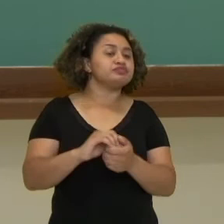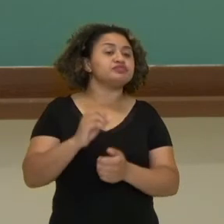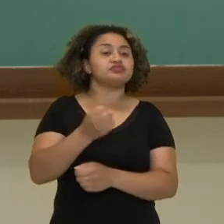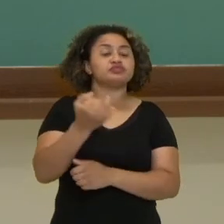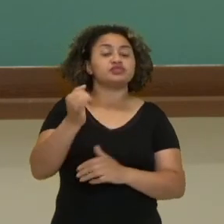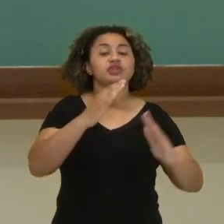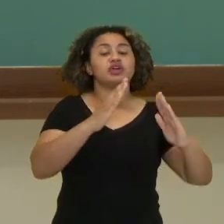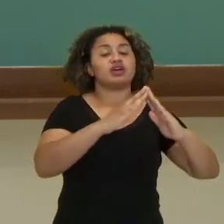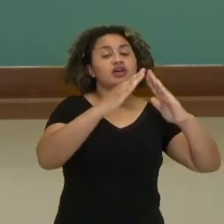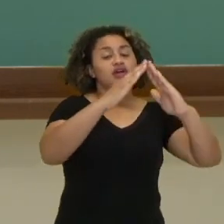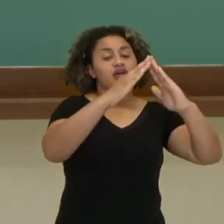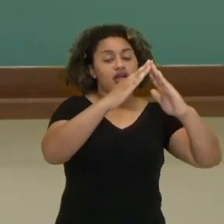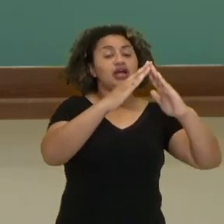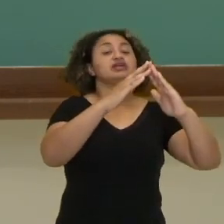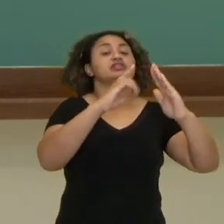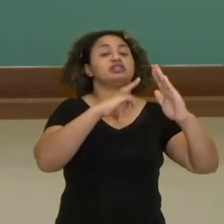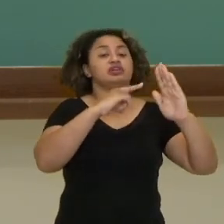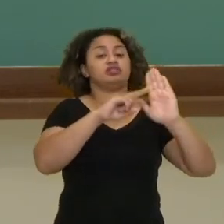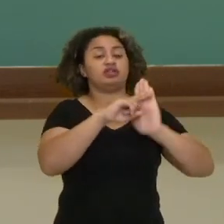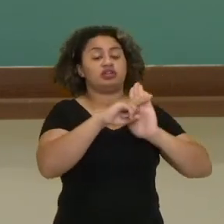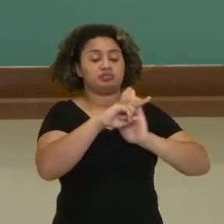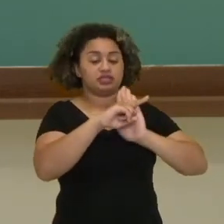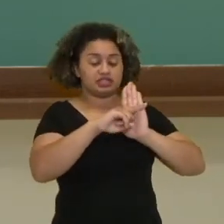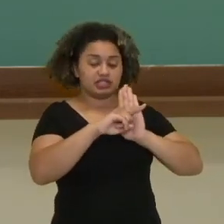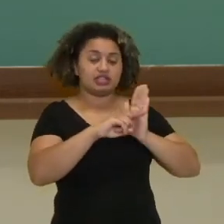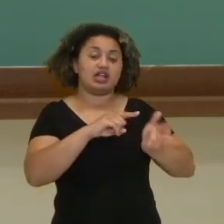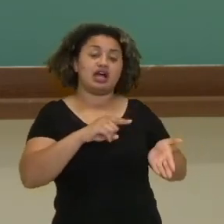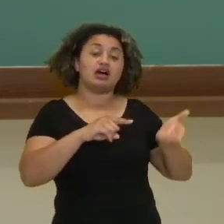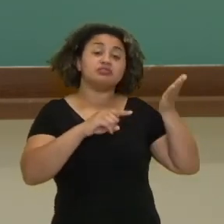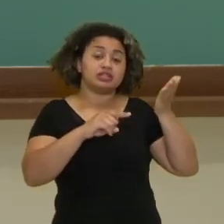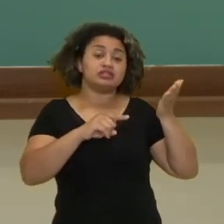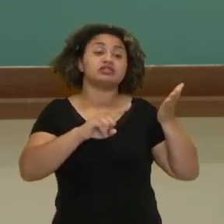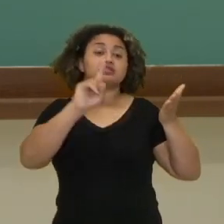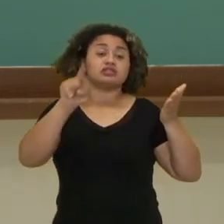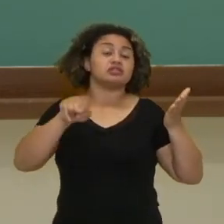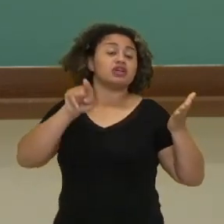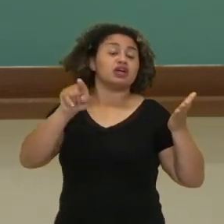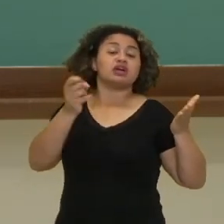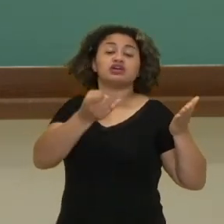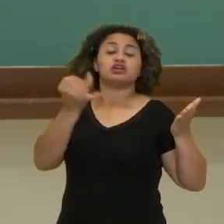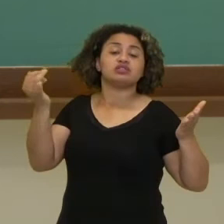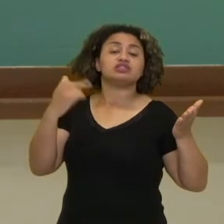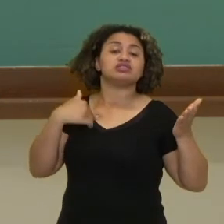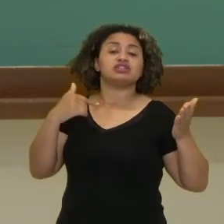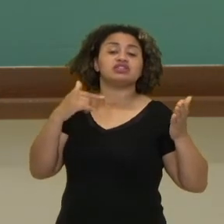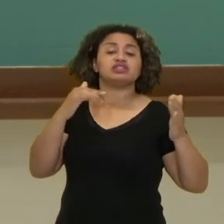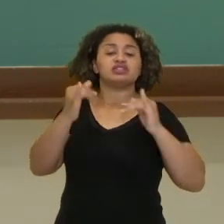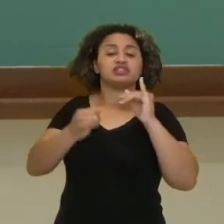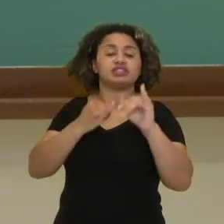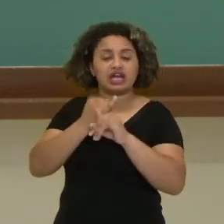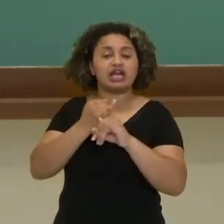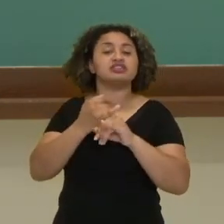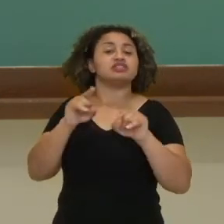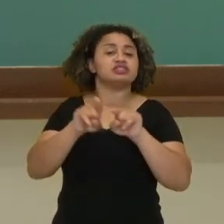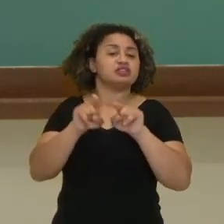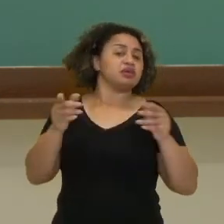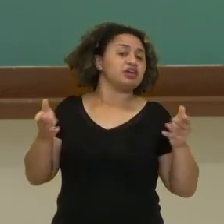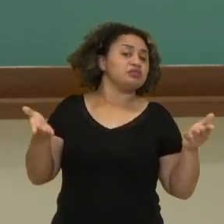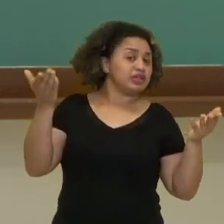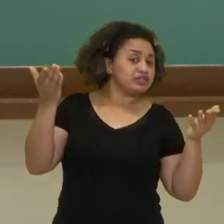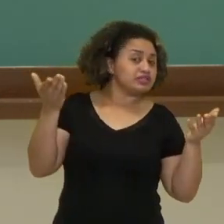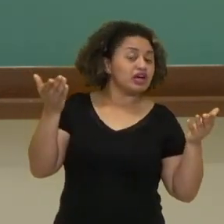de domicílios que foram pesquisados aumentar, será que o número de acessos à internet também